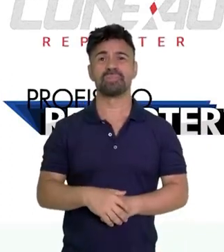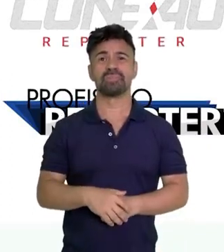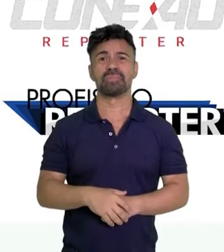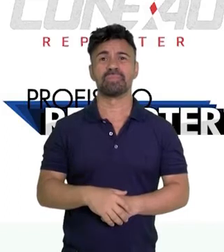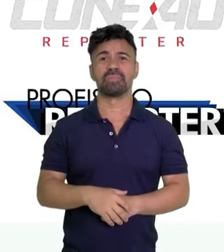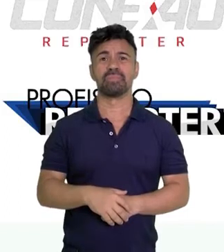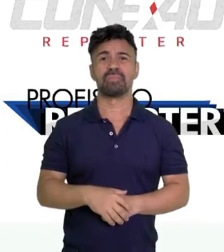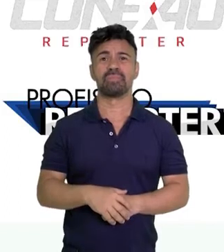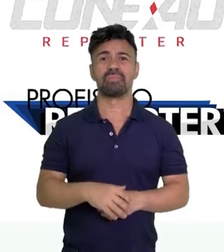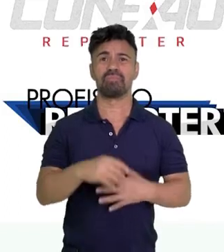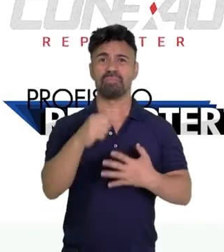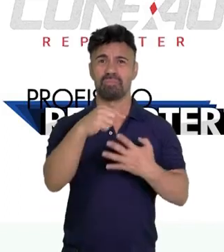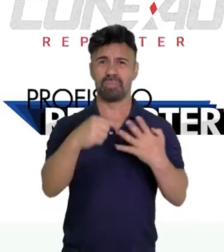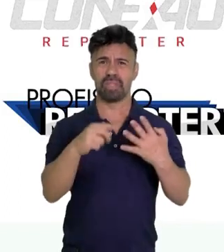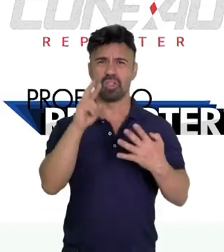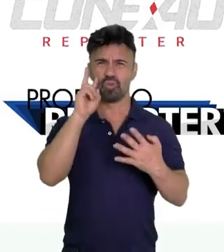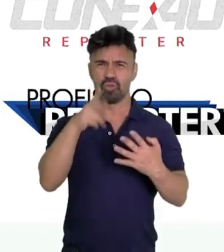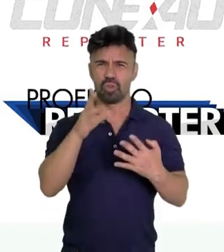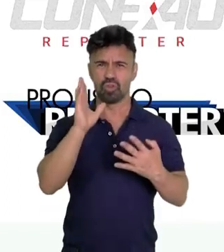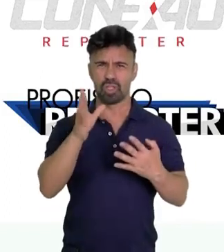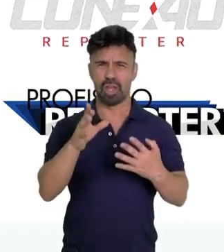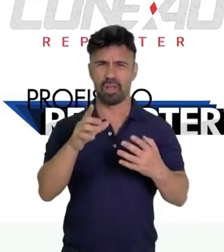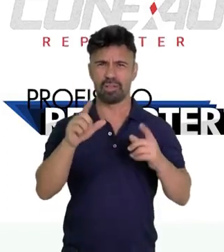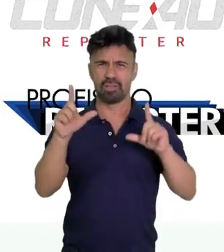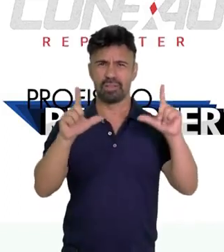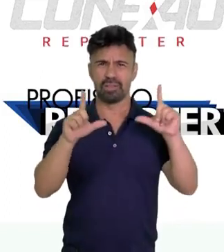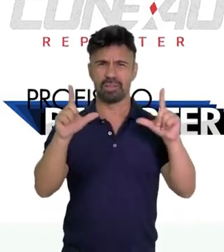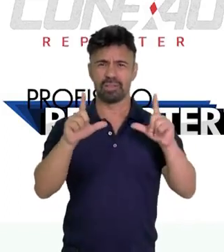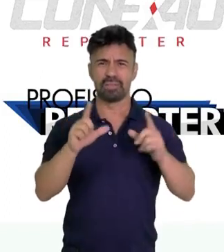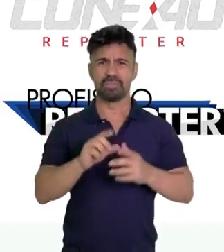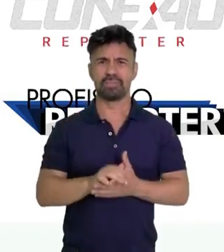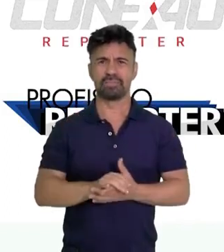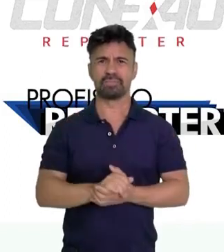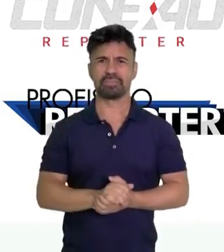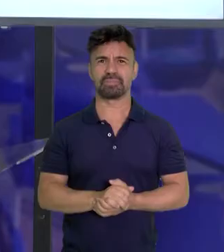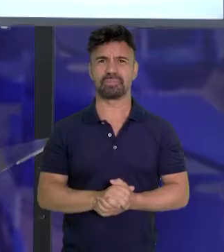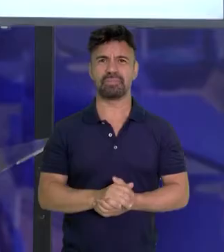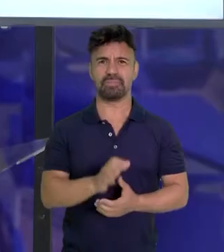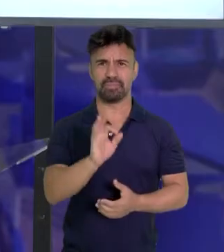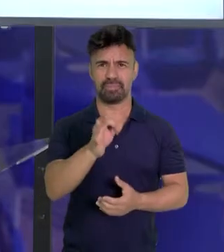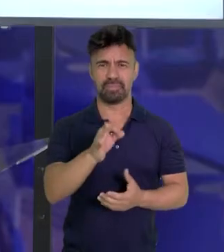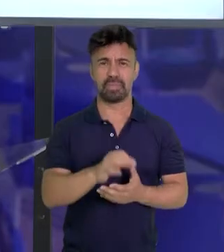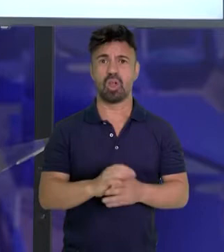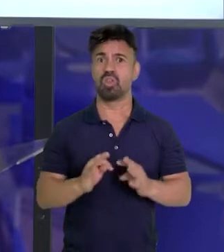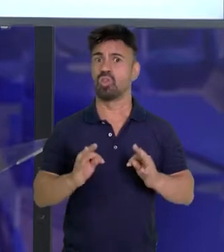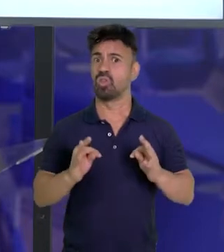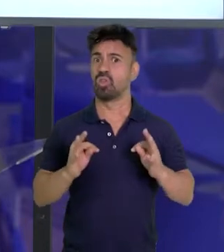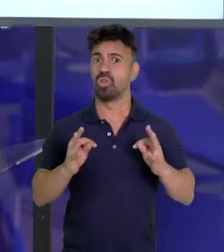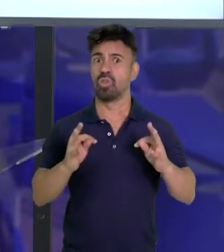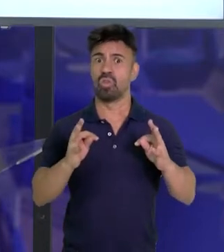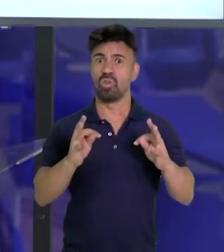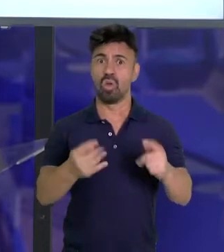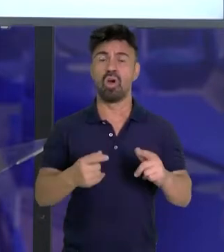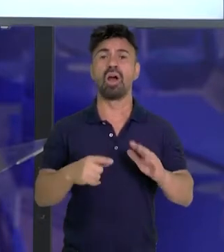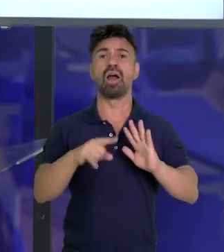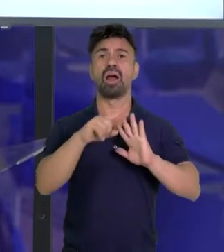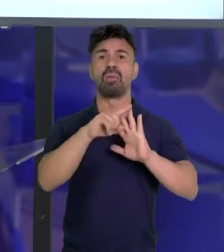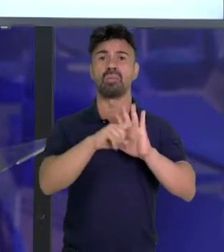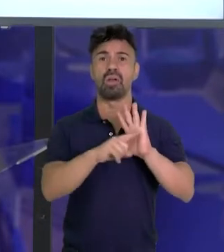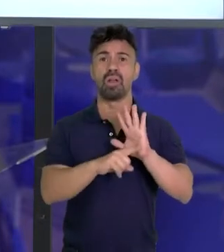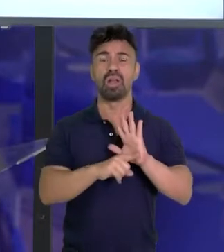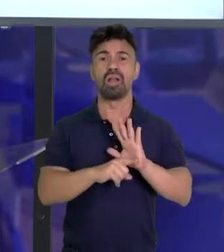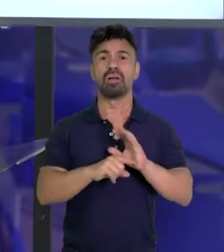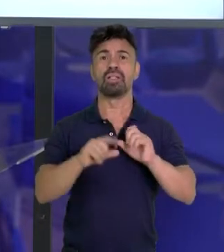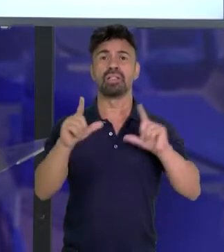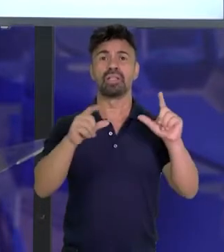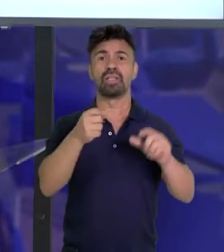Profissão Repórter. Vocês já ouviram falar desses programas? Certo. Todos esses programas são programas